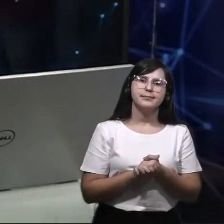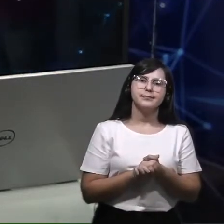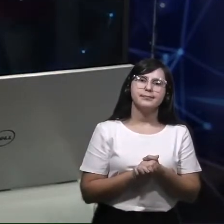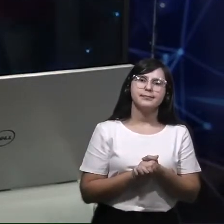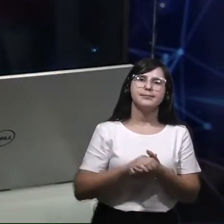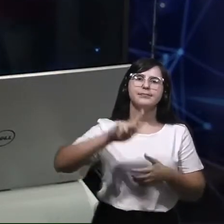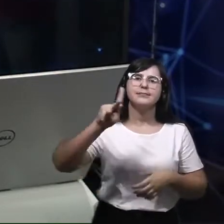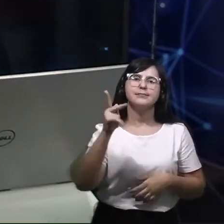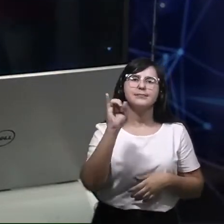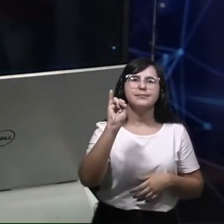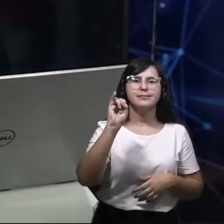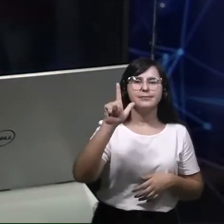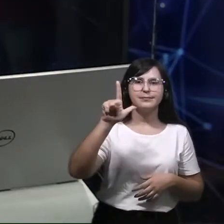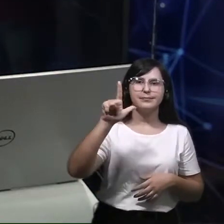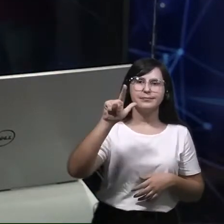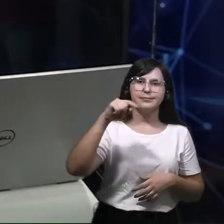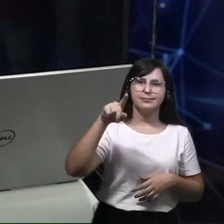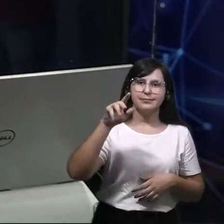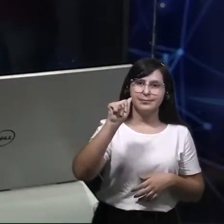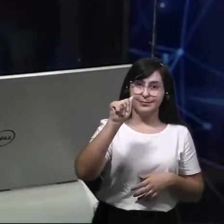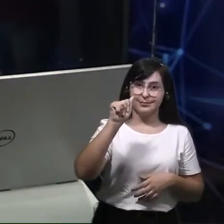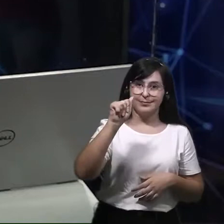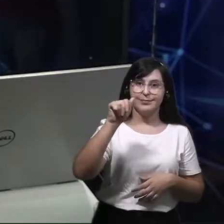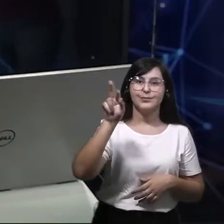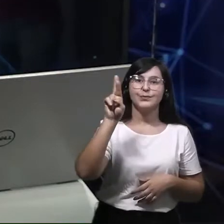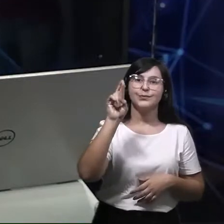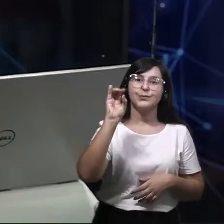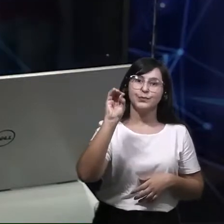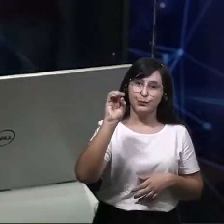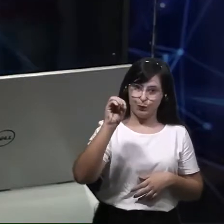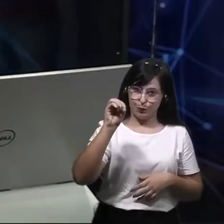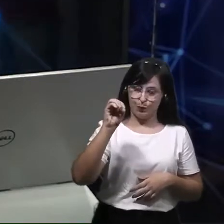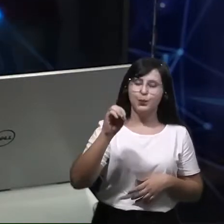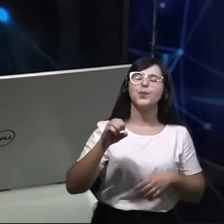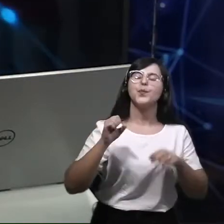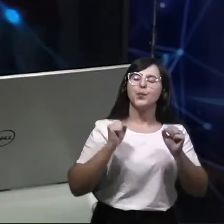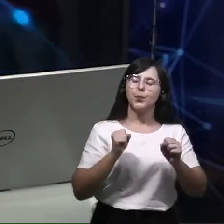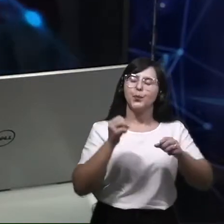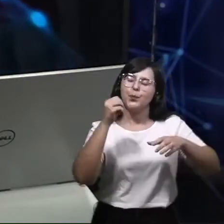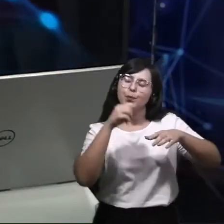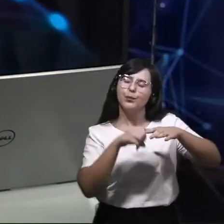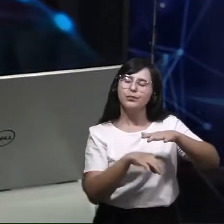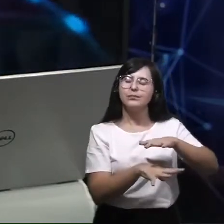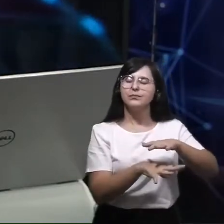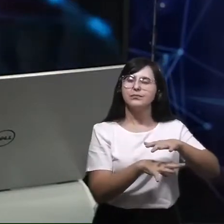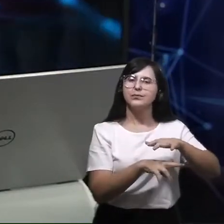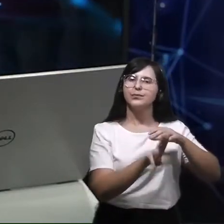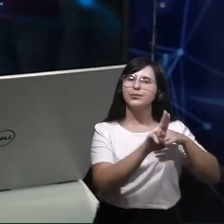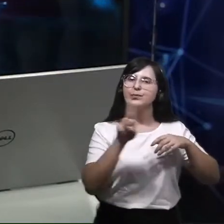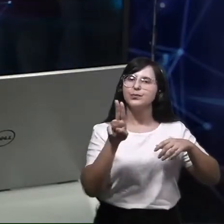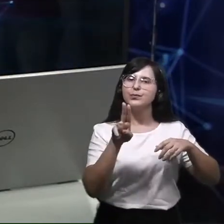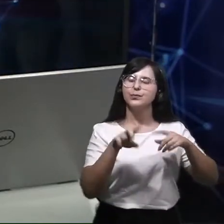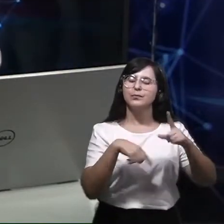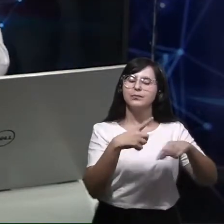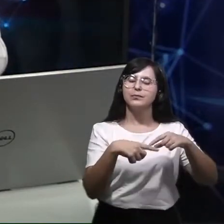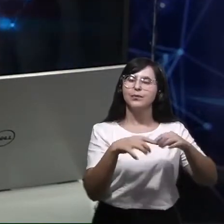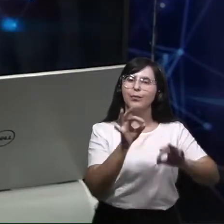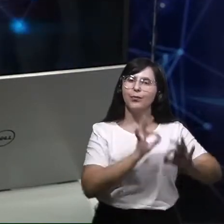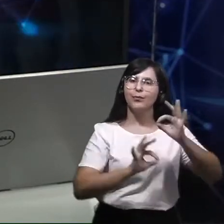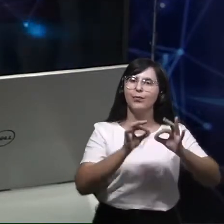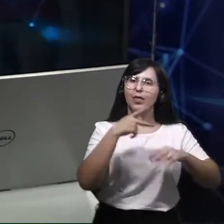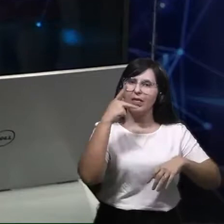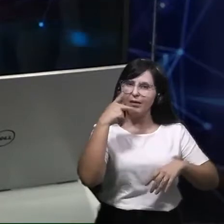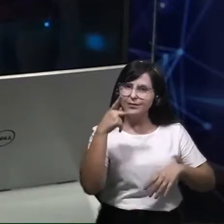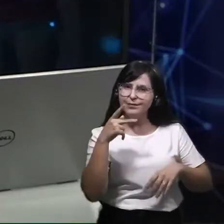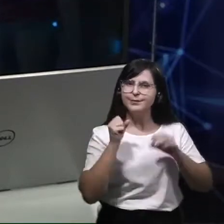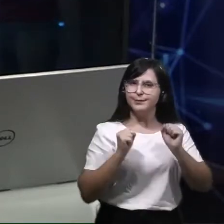Candidato Hilário Paulo. Então, os cinco candidatos a gente coloca na urna nesse momento para iniciar o sorteio e definir a ordem das falas a partir de agora. Antes